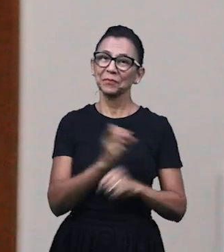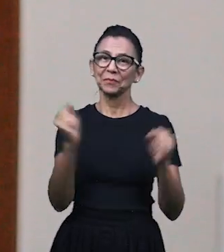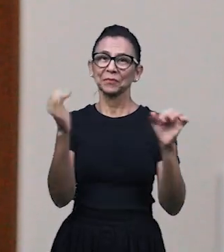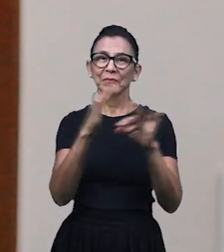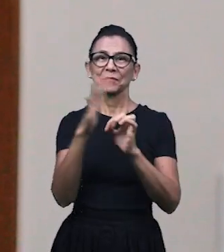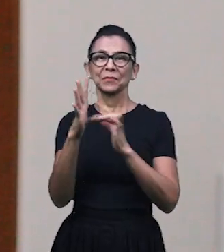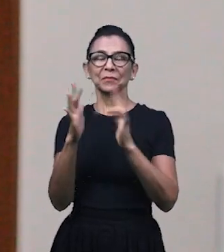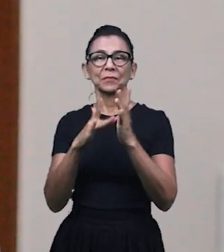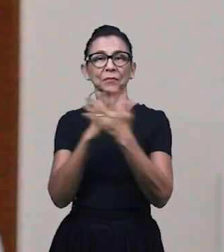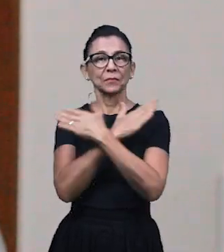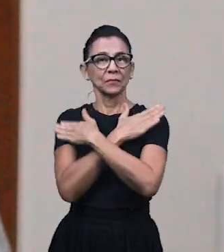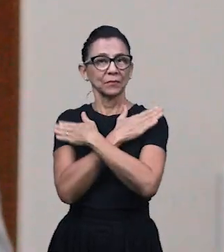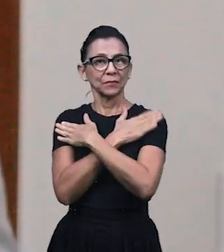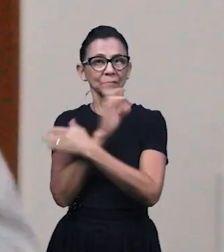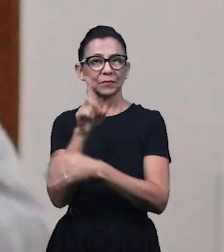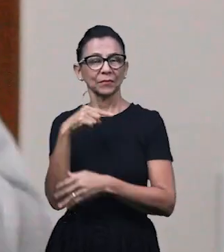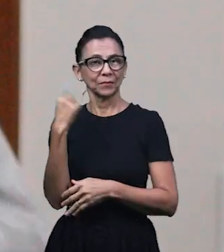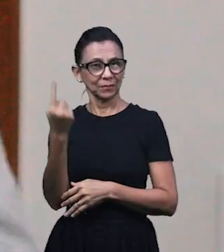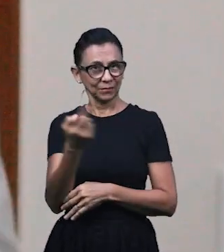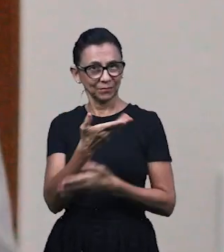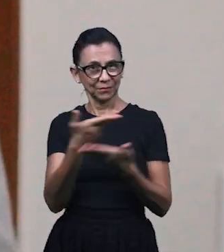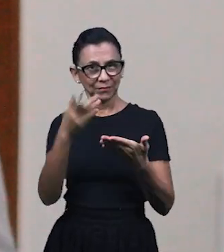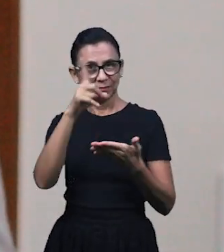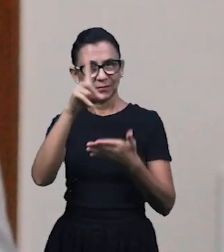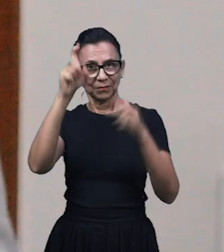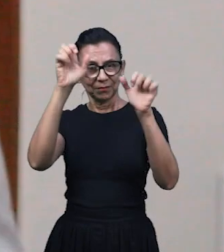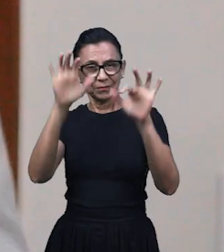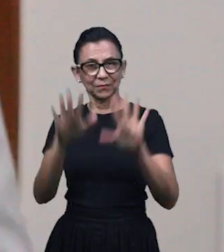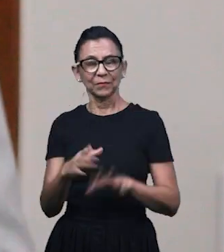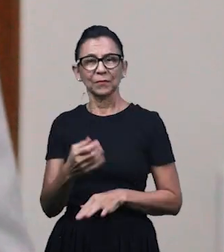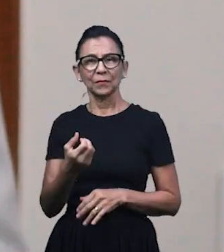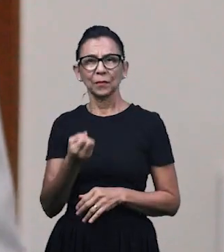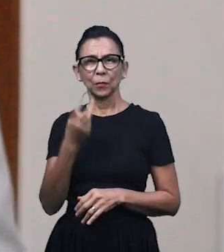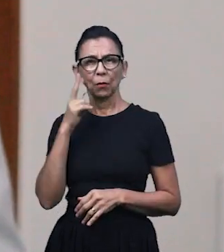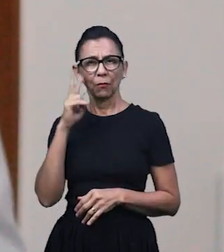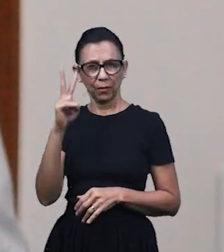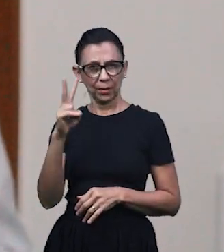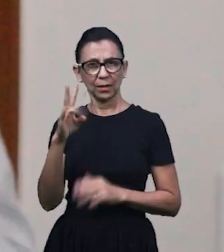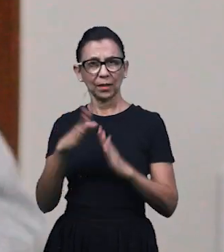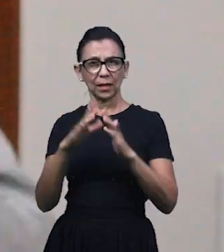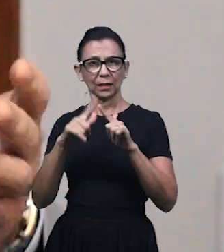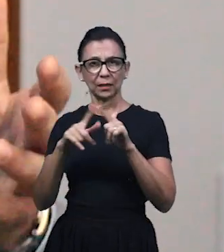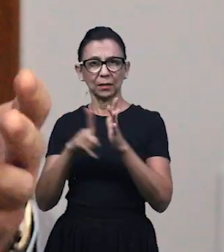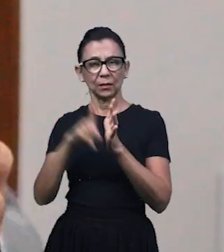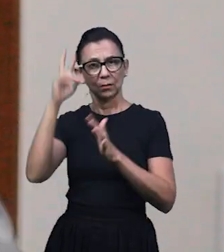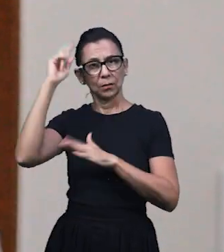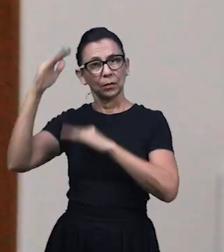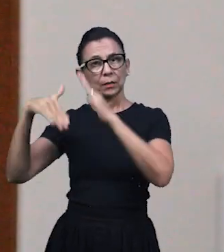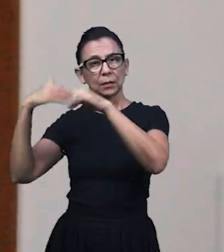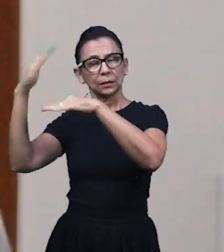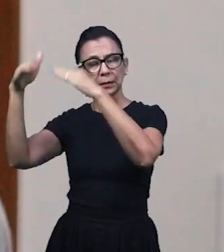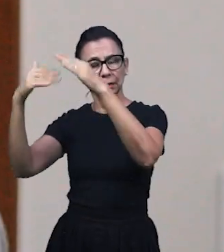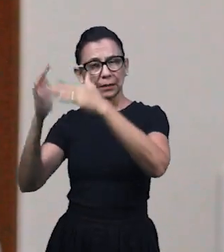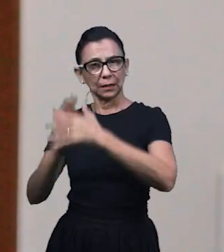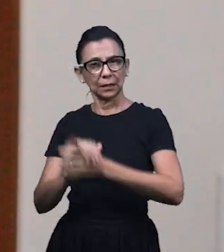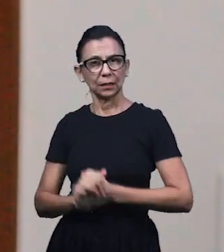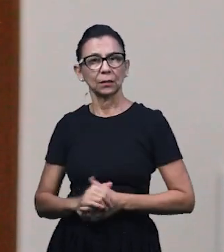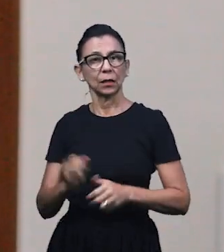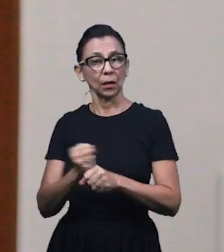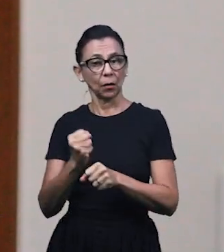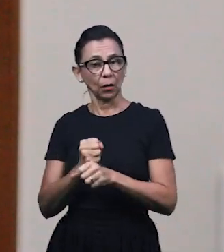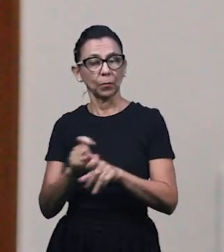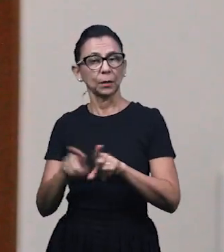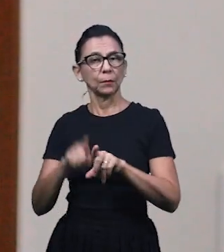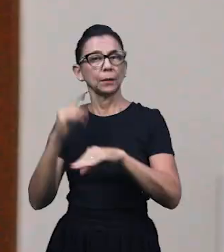Glória a Jesus, um abraço aos irmãos em Iuna, Deus abençoe. Como é bom ver a igreja do Senhor crescendo, a obra do Senhor crescendo também aí